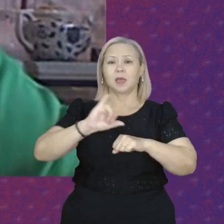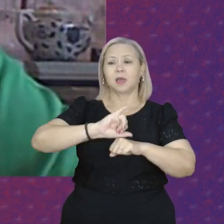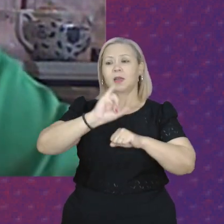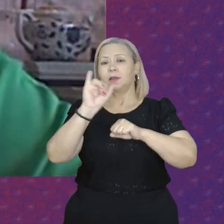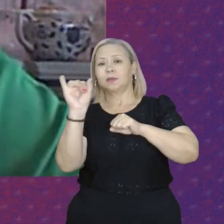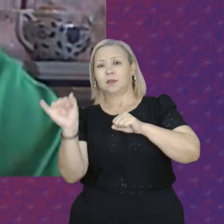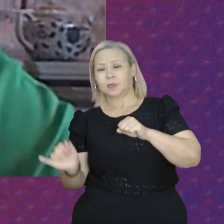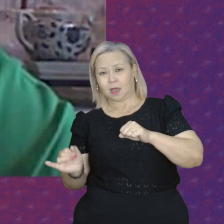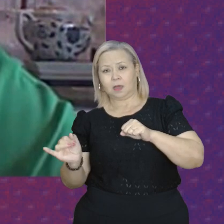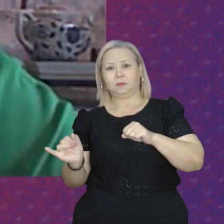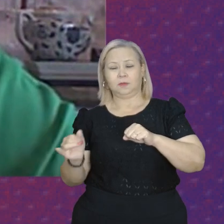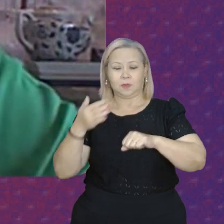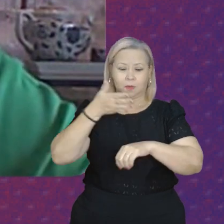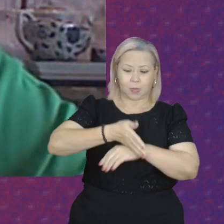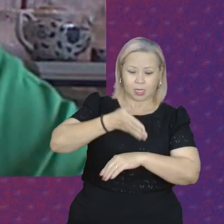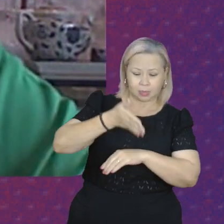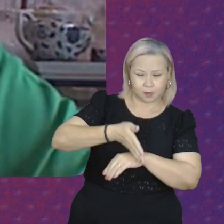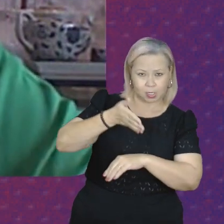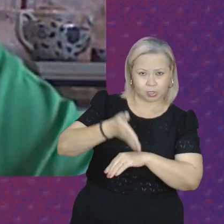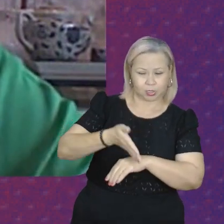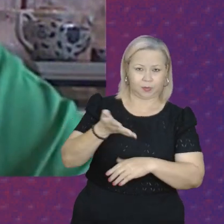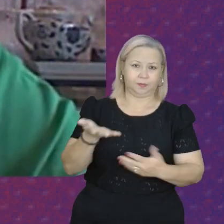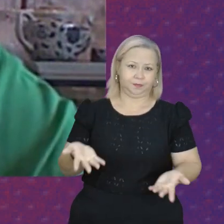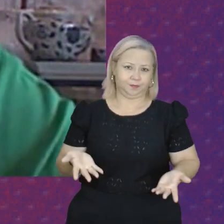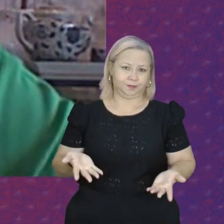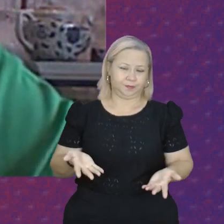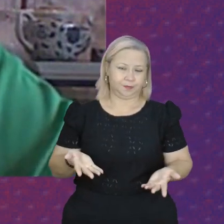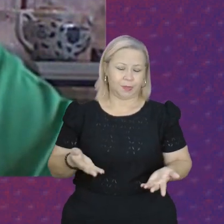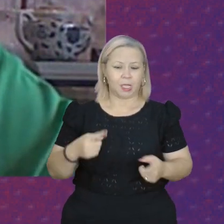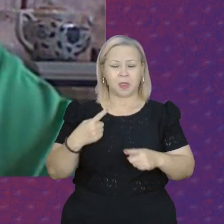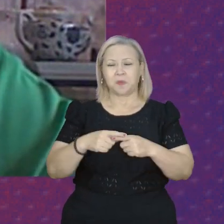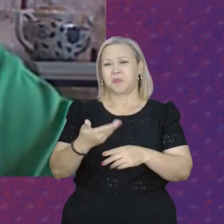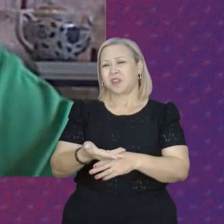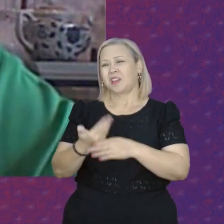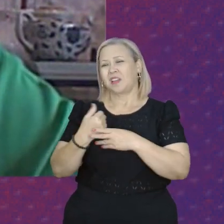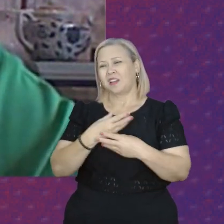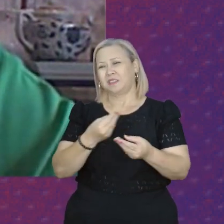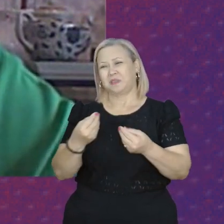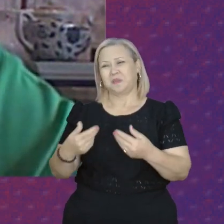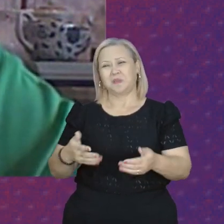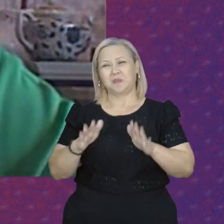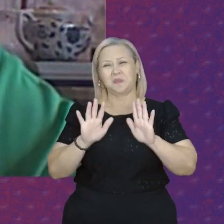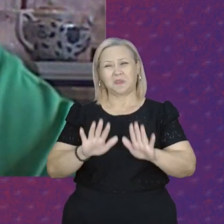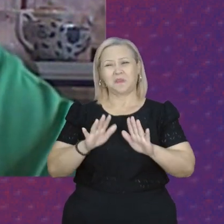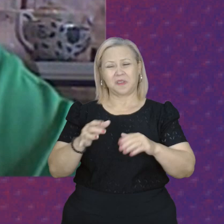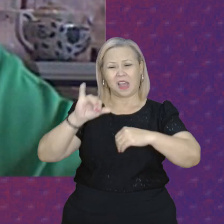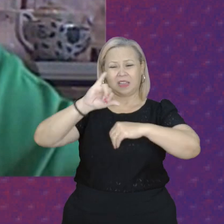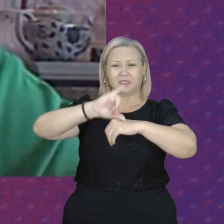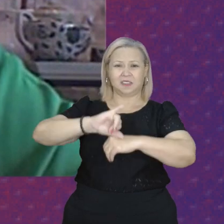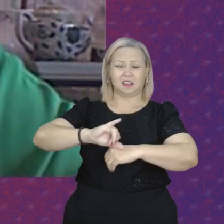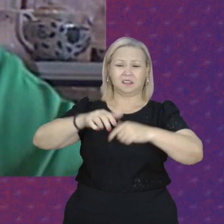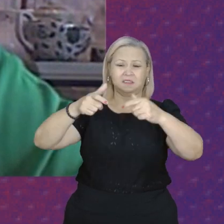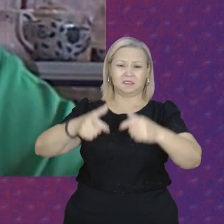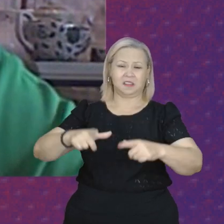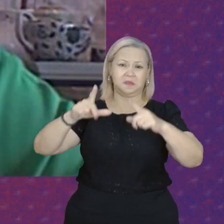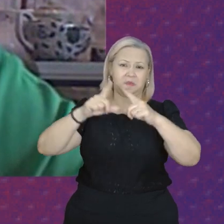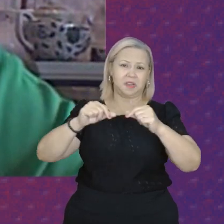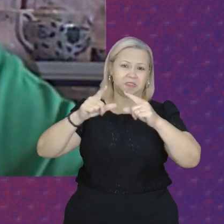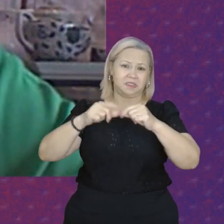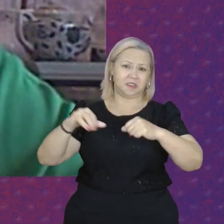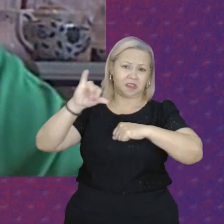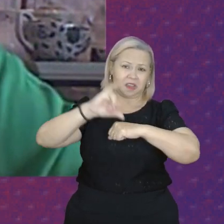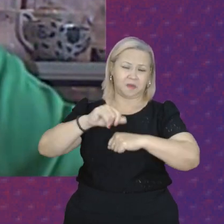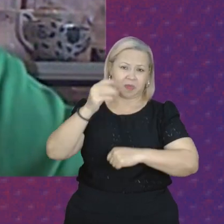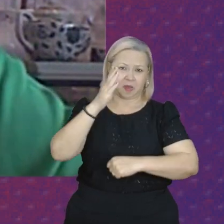e participativo, ou seja, porque antes, não é, muita coisa ficava centralizada em Brasília, na capital do